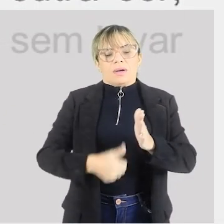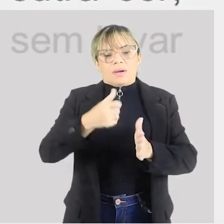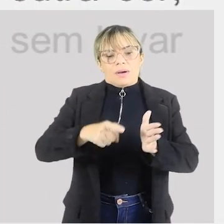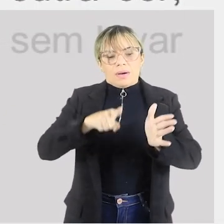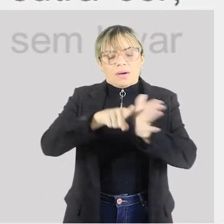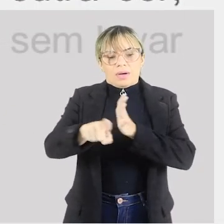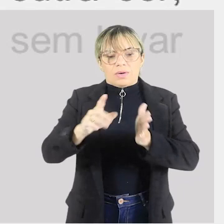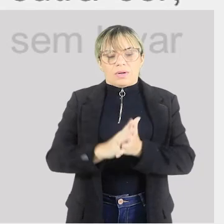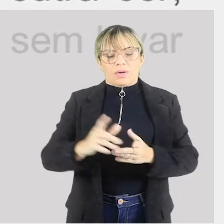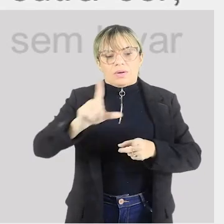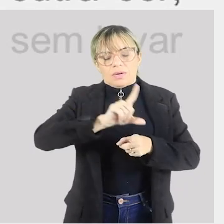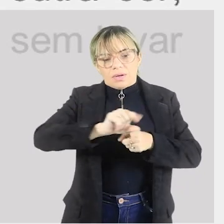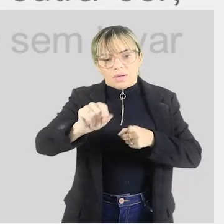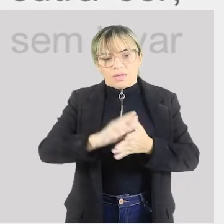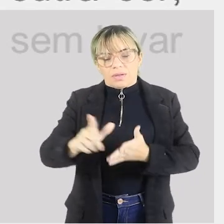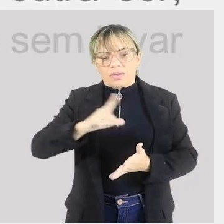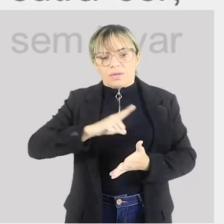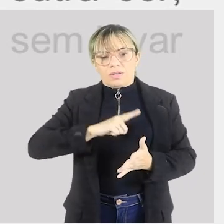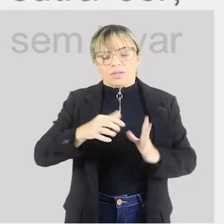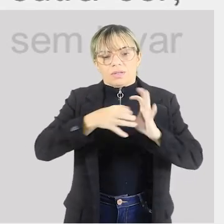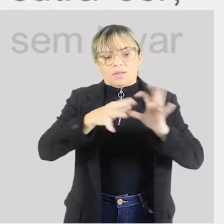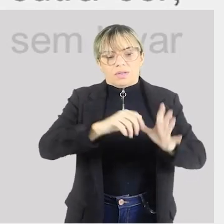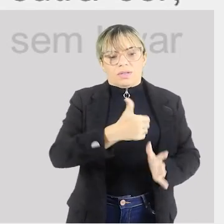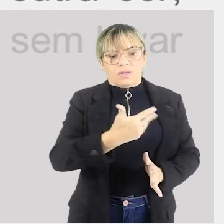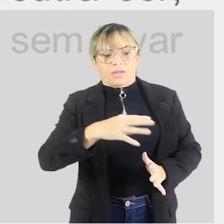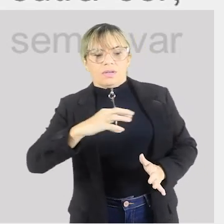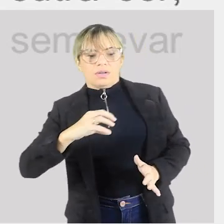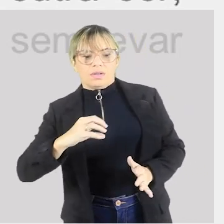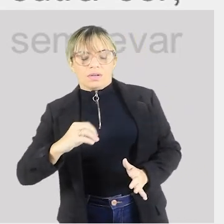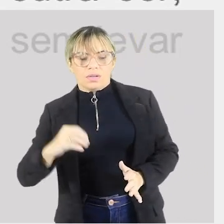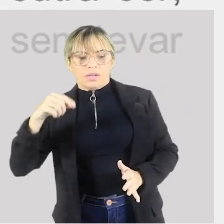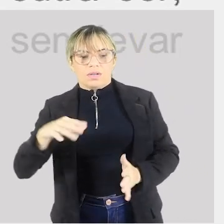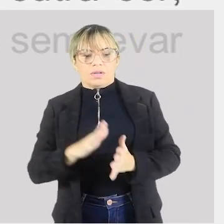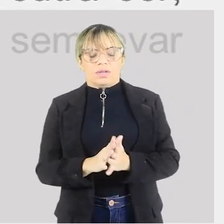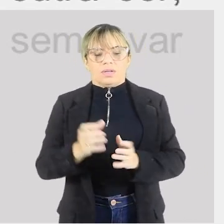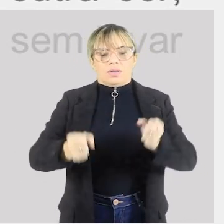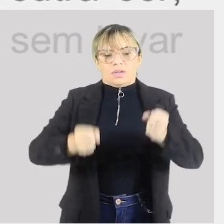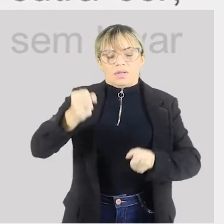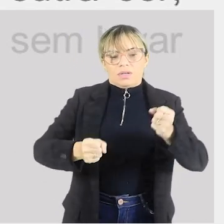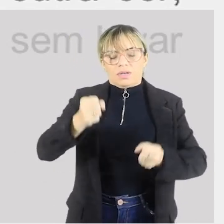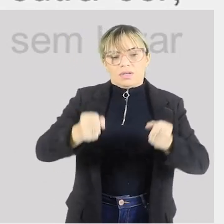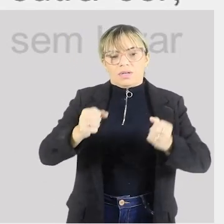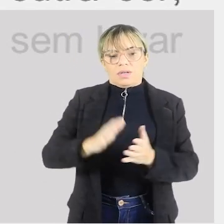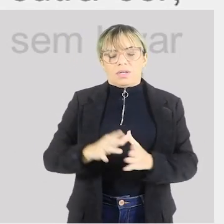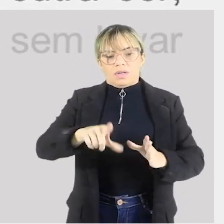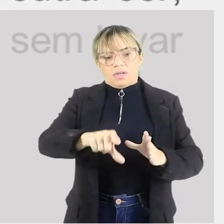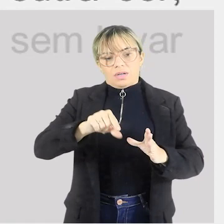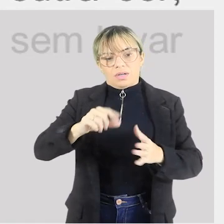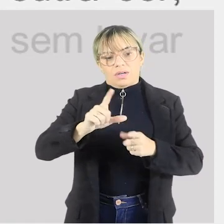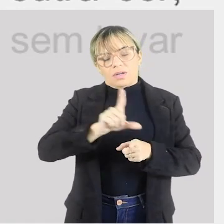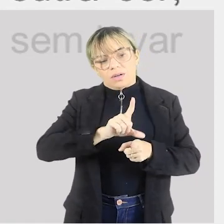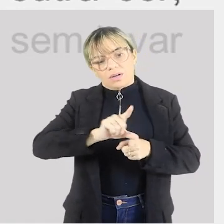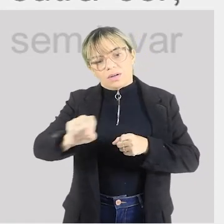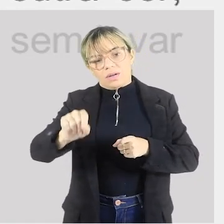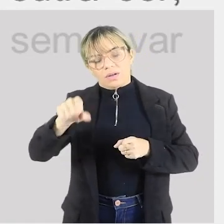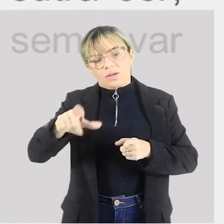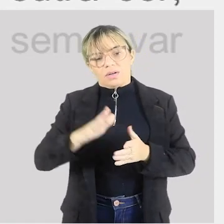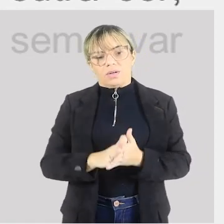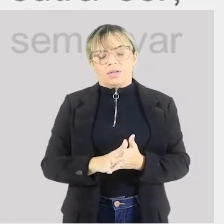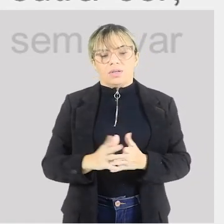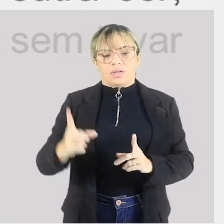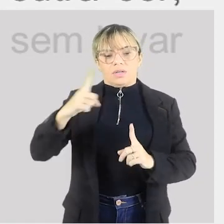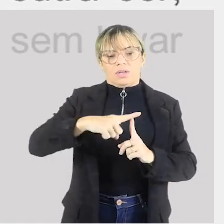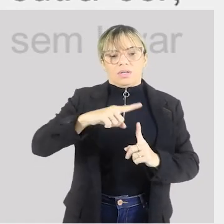questão uma locadora possui disponíveis 1220 veículos na categoria que o cliente pretende locar desses